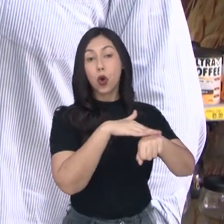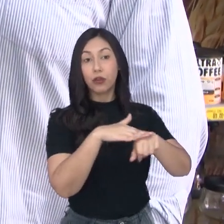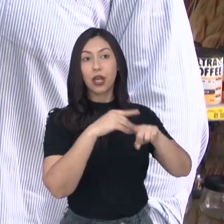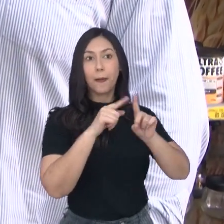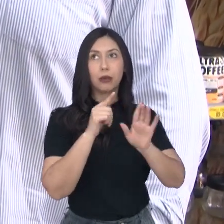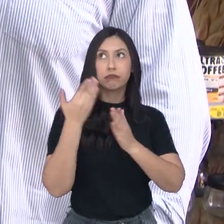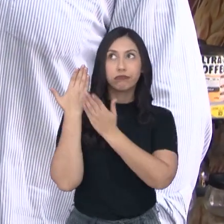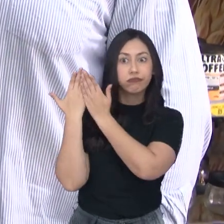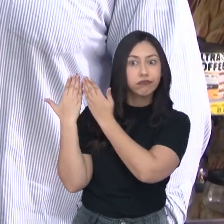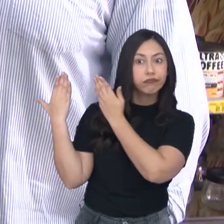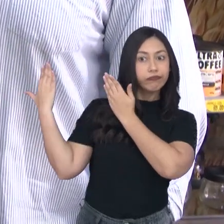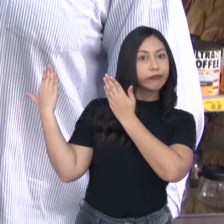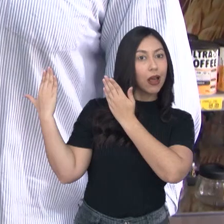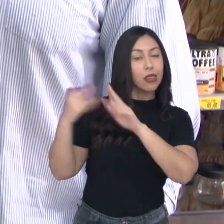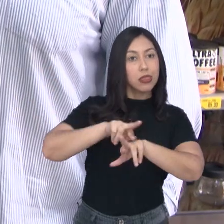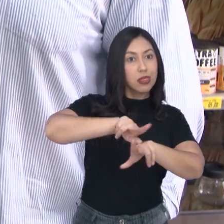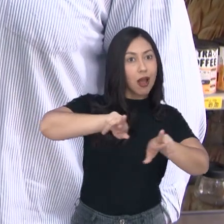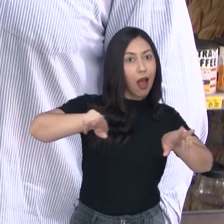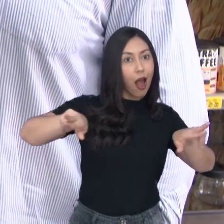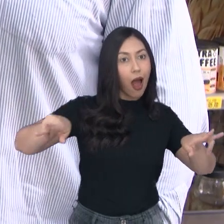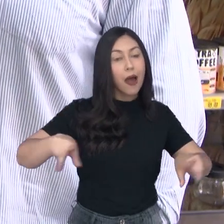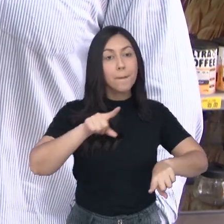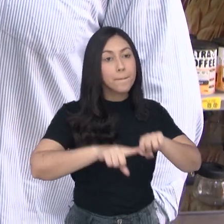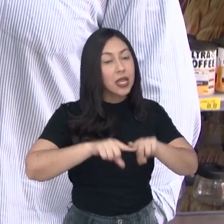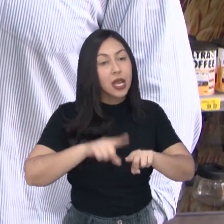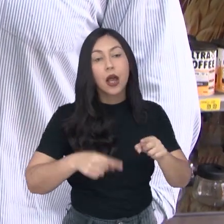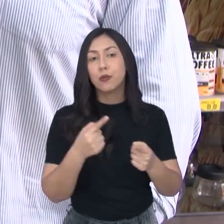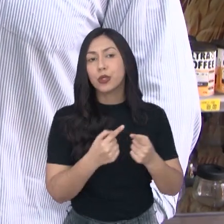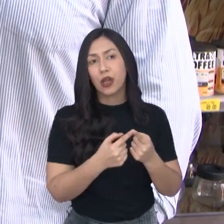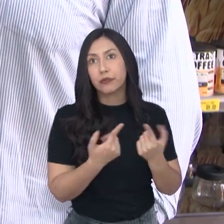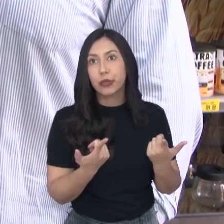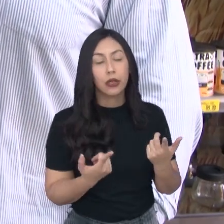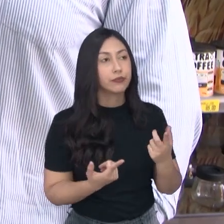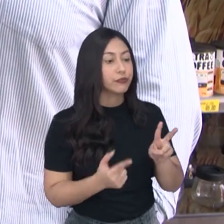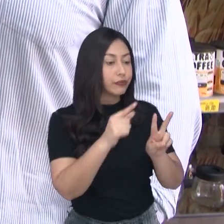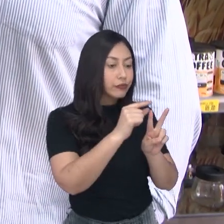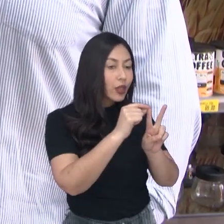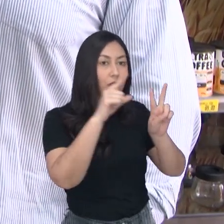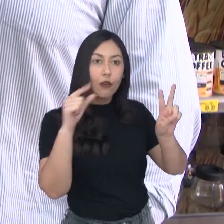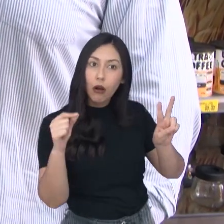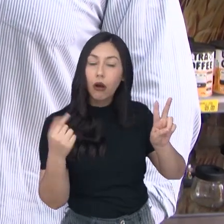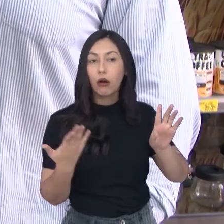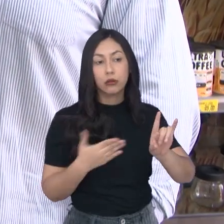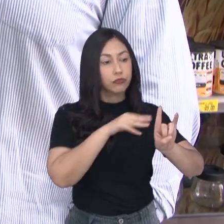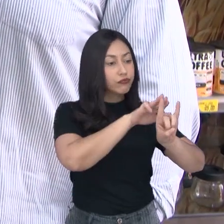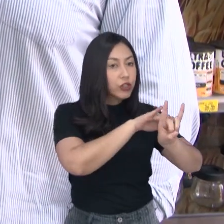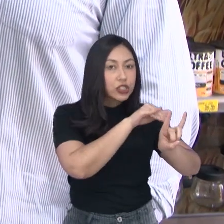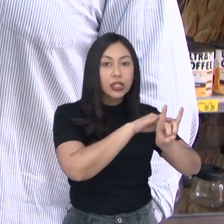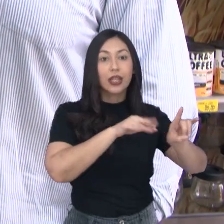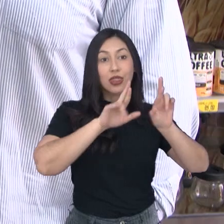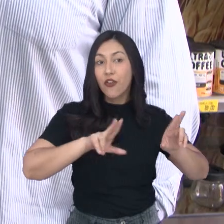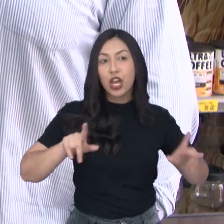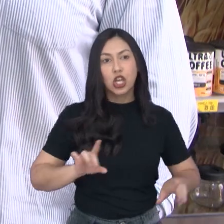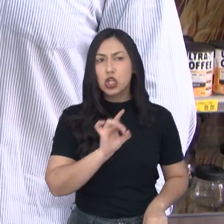vários produtos naturais, porque essa linha vegana, vegetariana, se estende, né, para cosméticos, não tá mais só